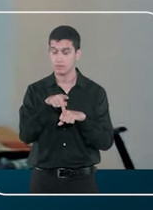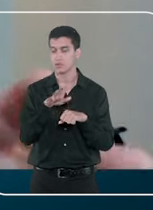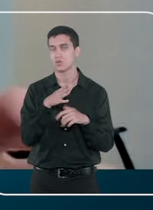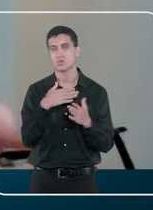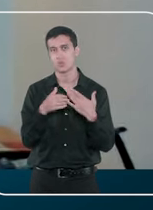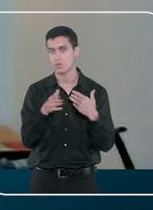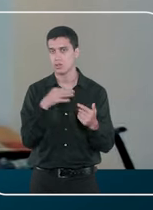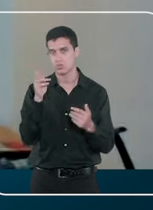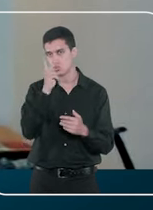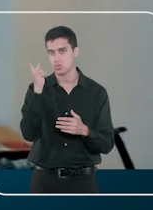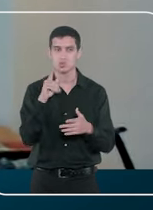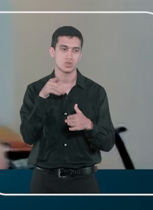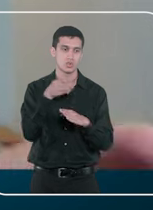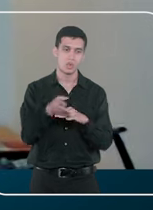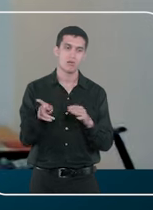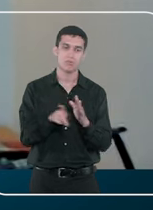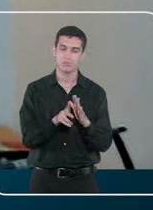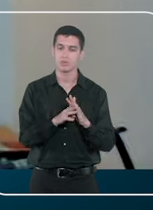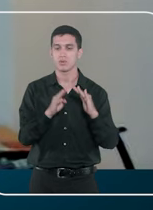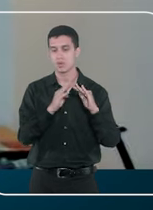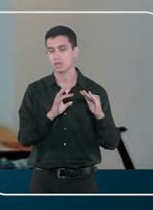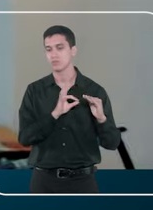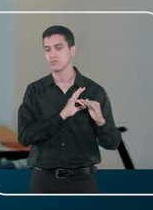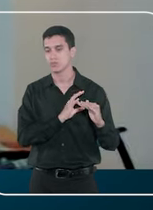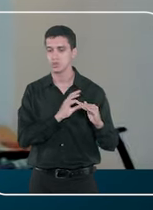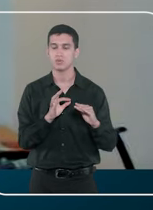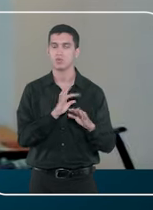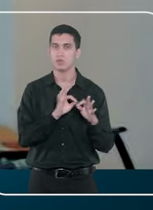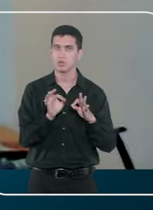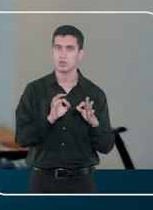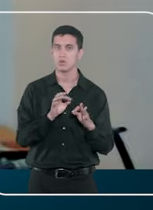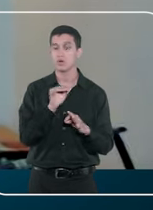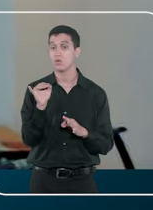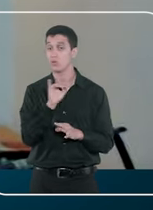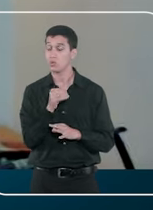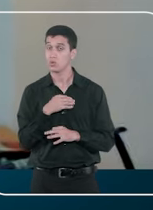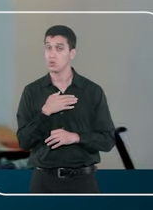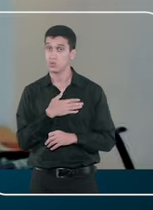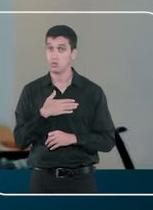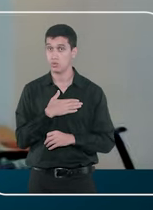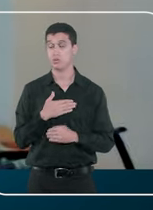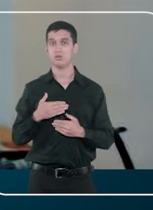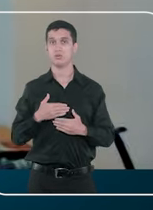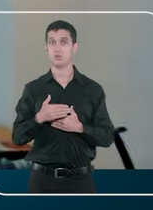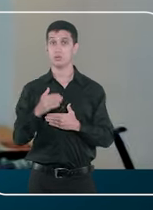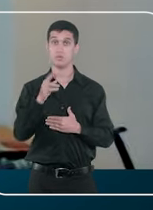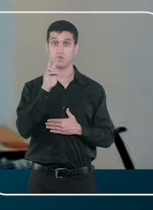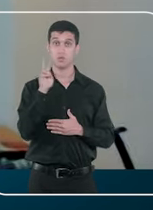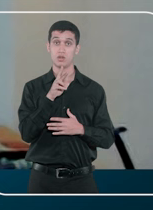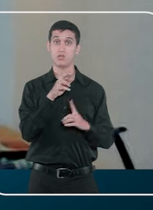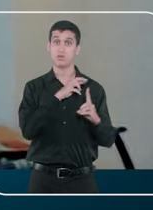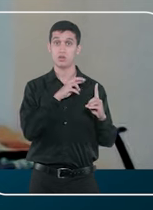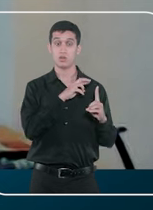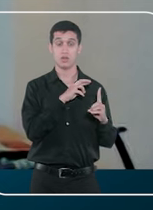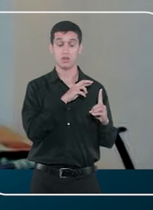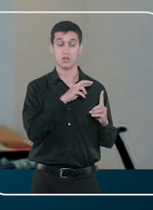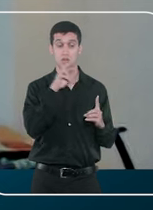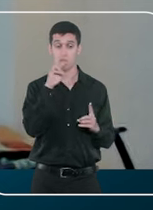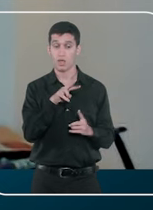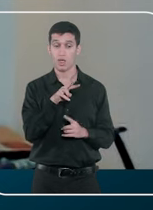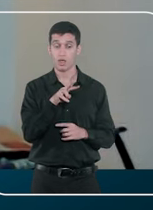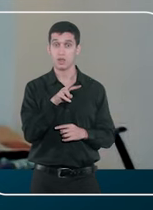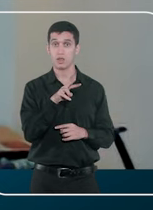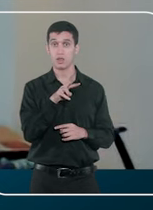chegar num distrito policial, numa delegacia, na superintendência da Polícia Federal e falar: "Olá, gostaria de ver uma investigação tal", a resposta é negativa. O